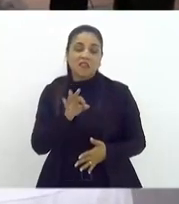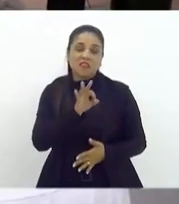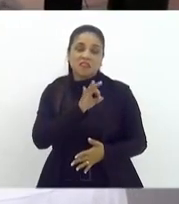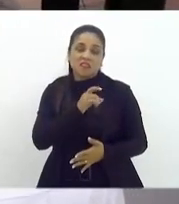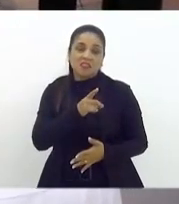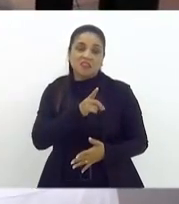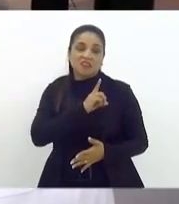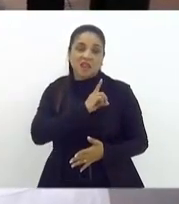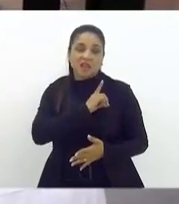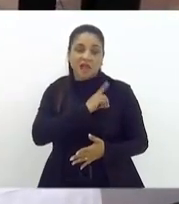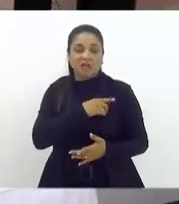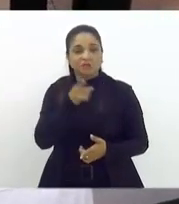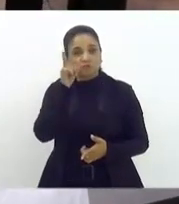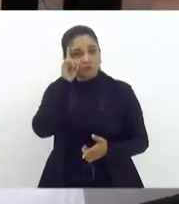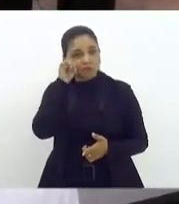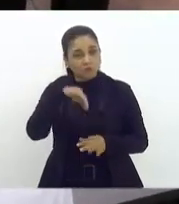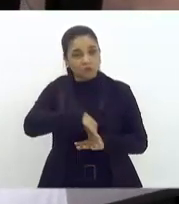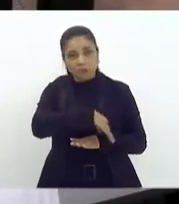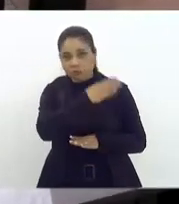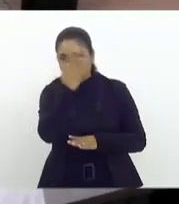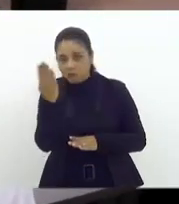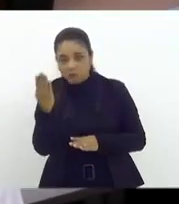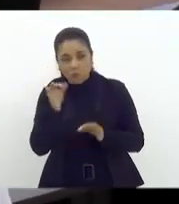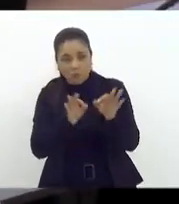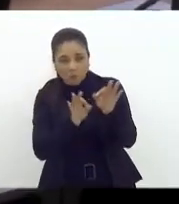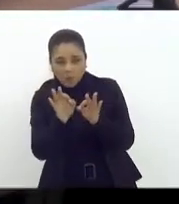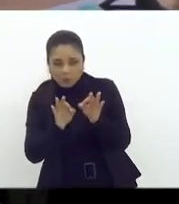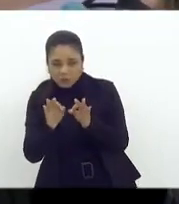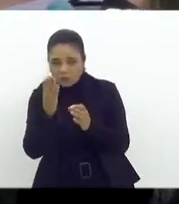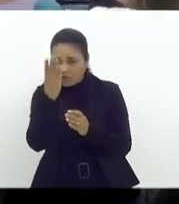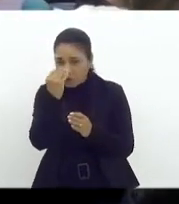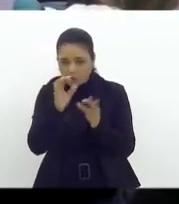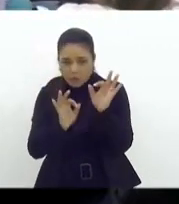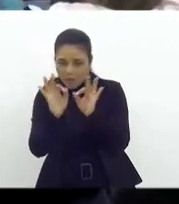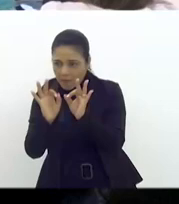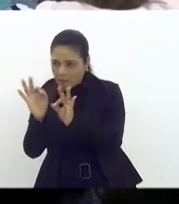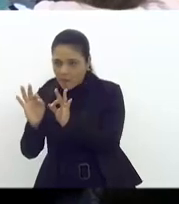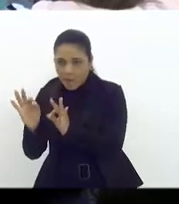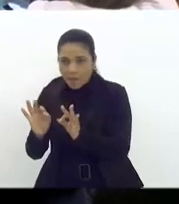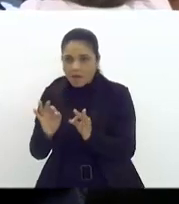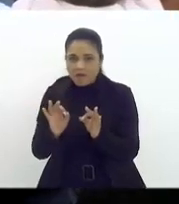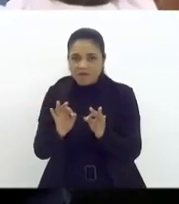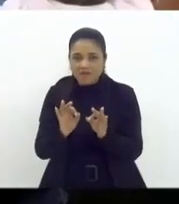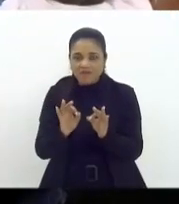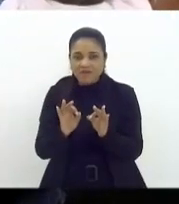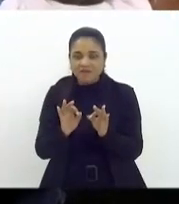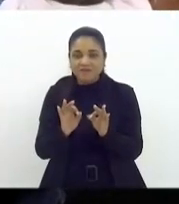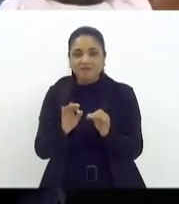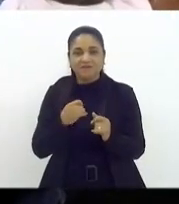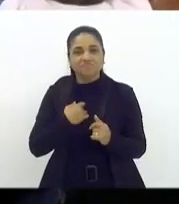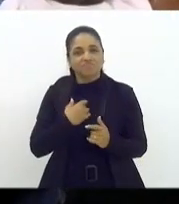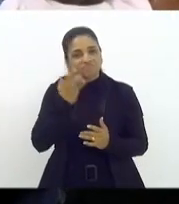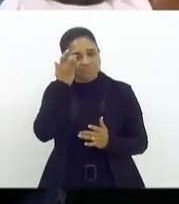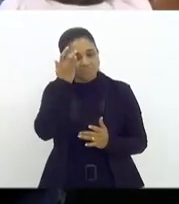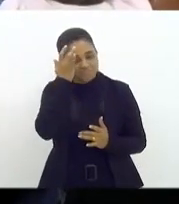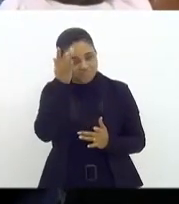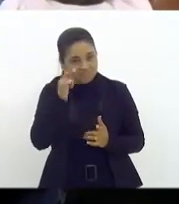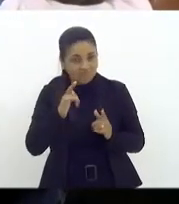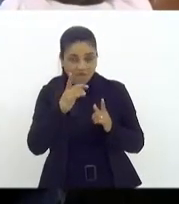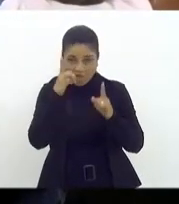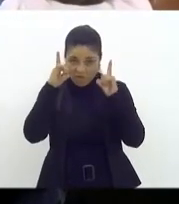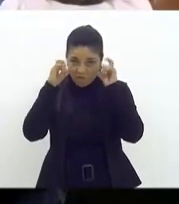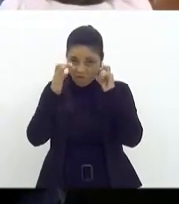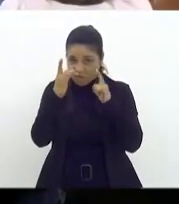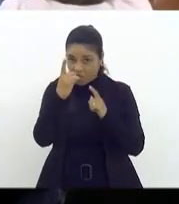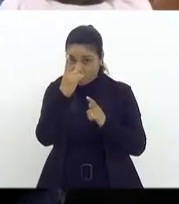passar o dia inteiro Só montando alinhamento então a vantagem do fotográfico que eu poderia ter um como